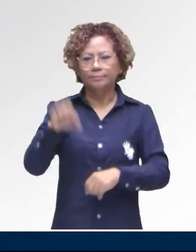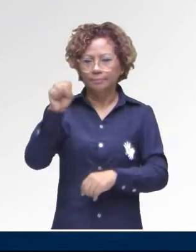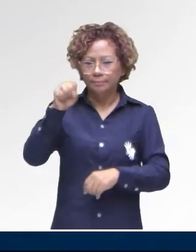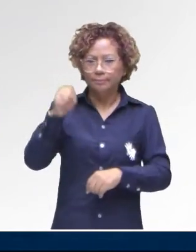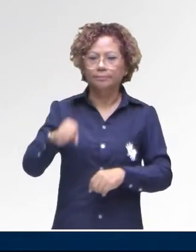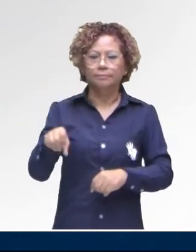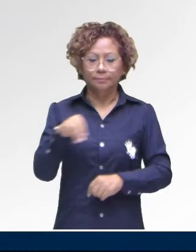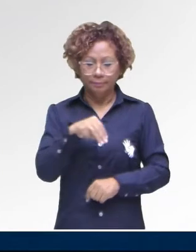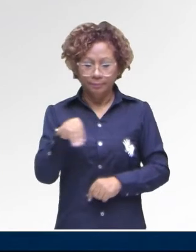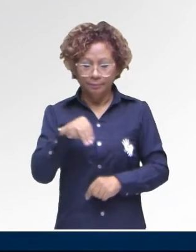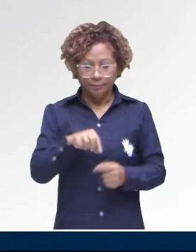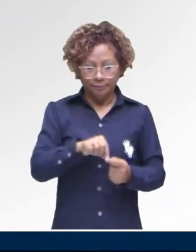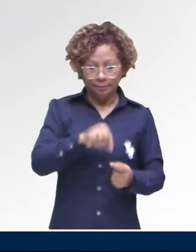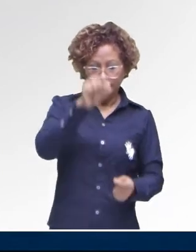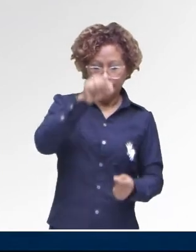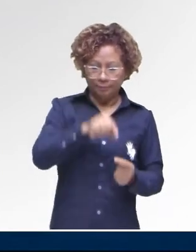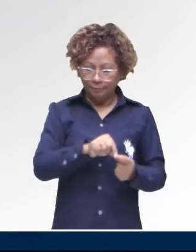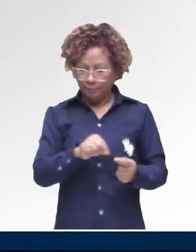uma reta.